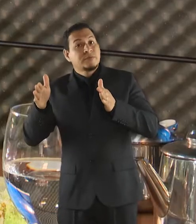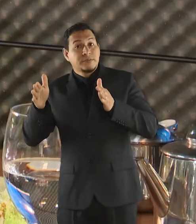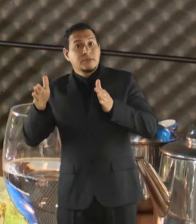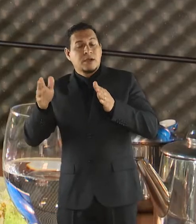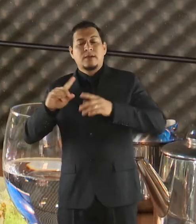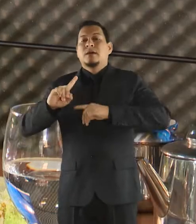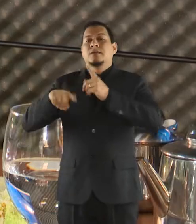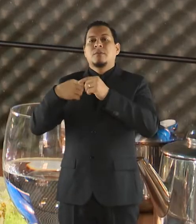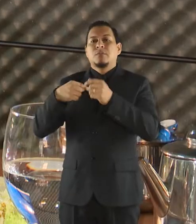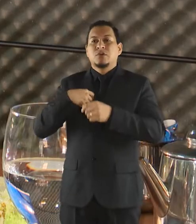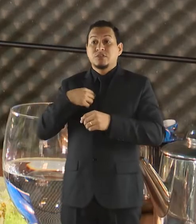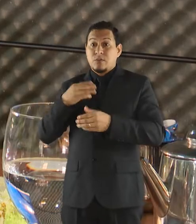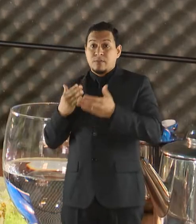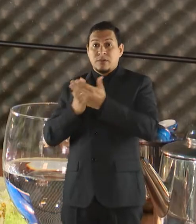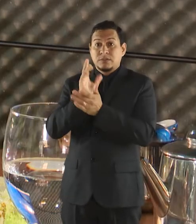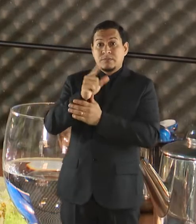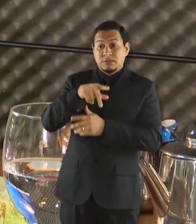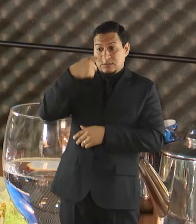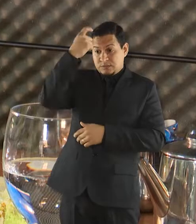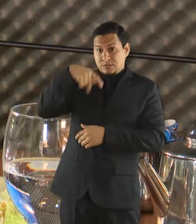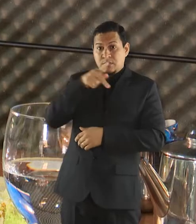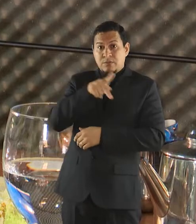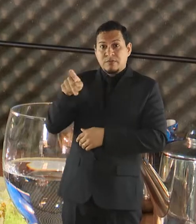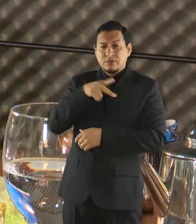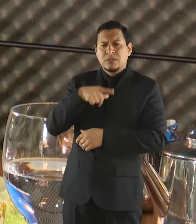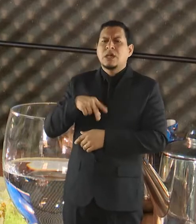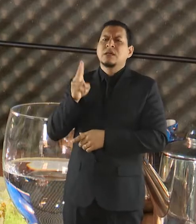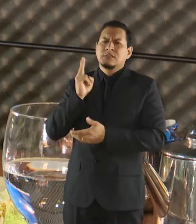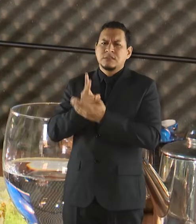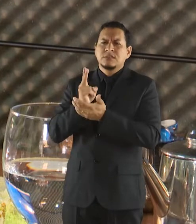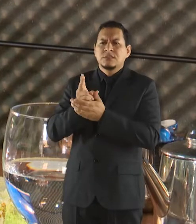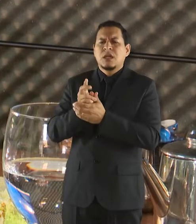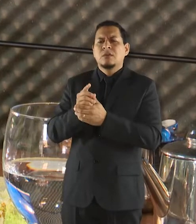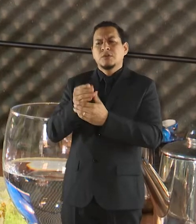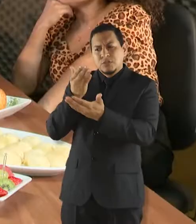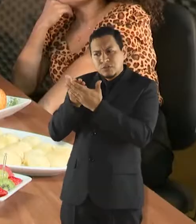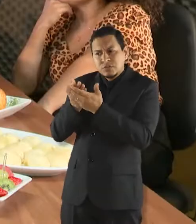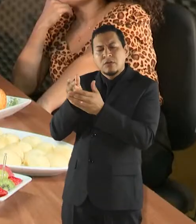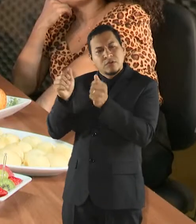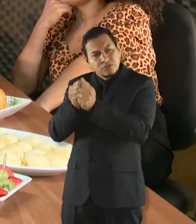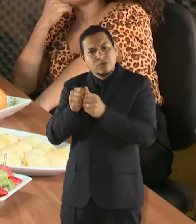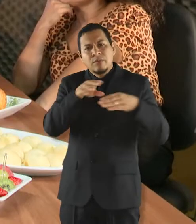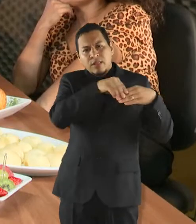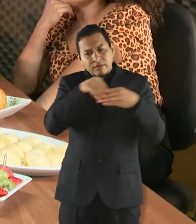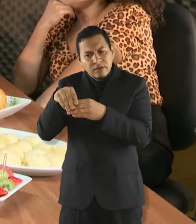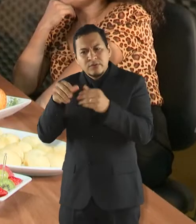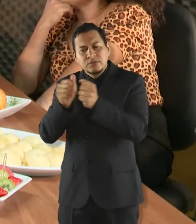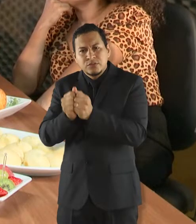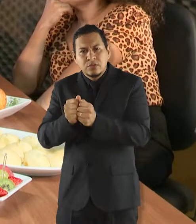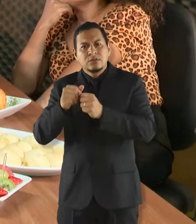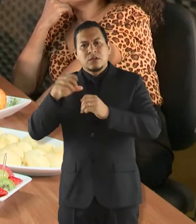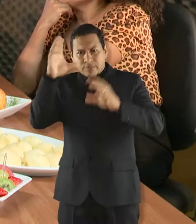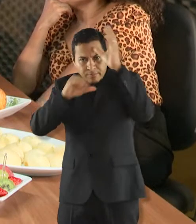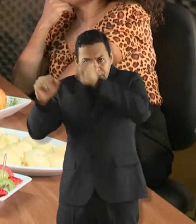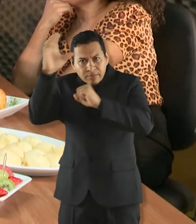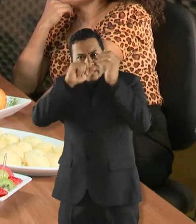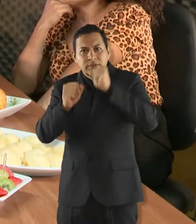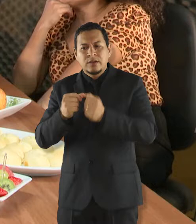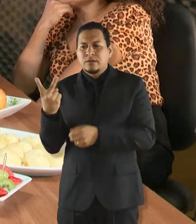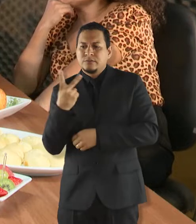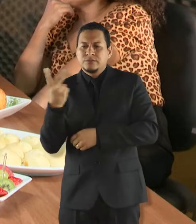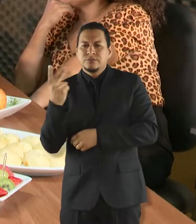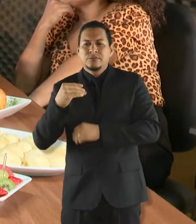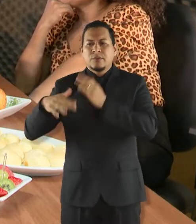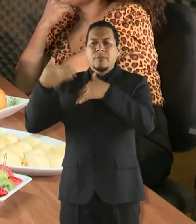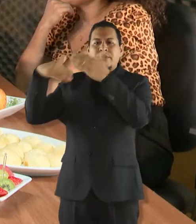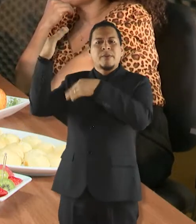como logo em seguida eu fui ser professora, então ela sempre estudou nas escolas que eu trabalhei. Já levava ela. E a vida... E a vida